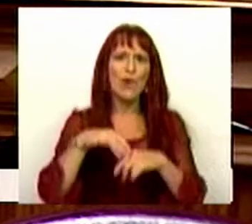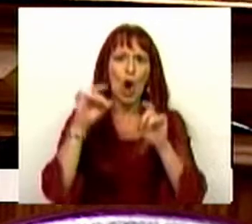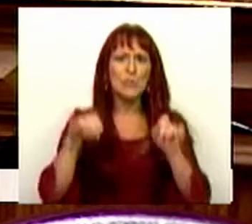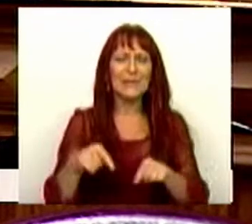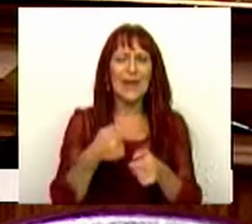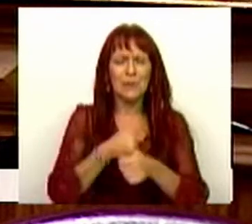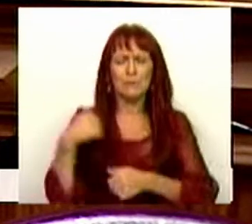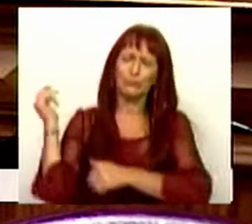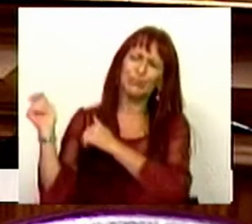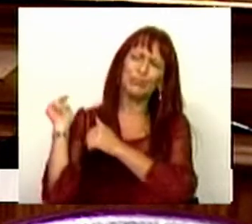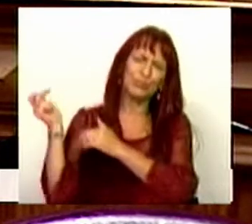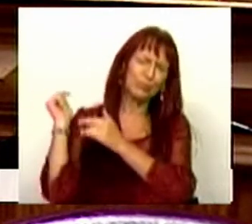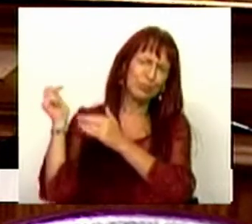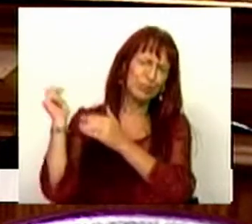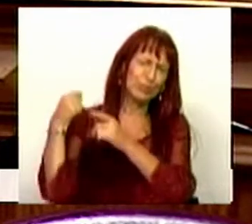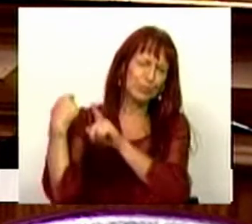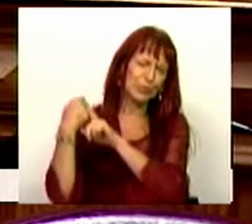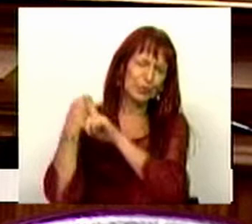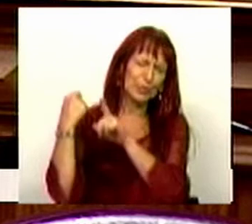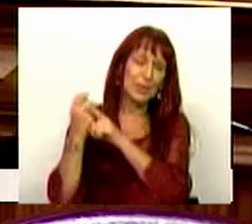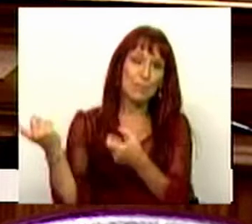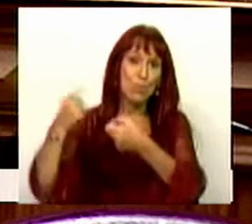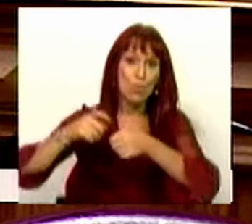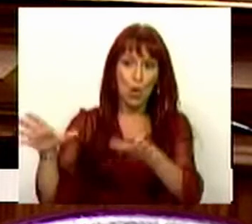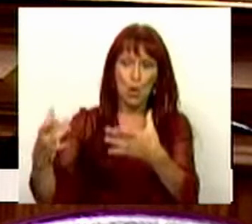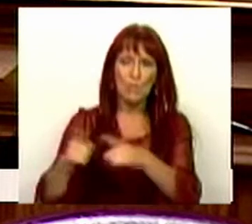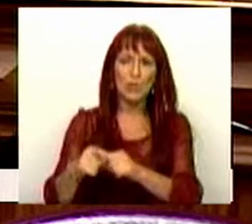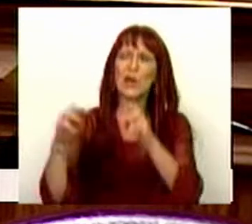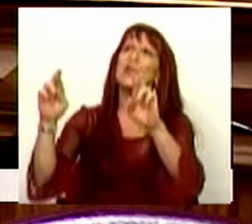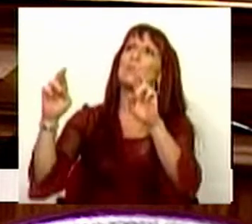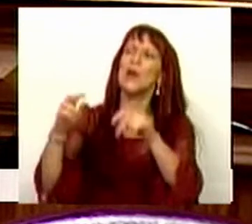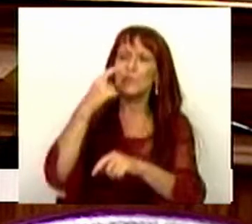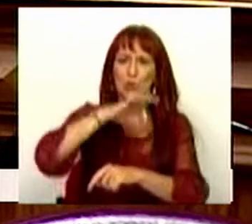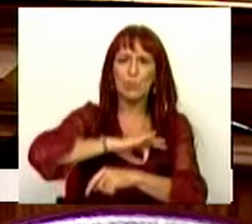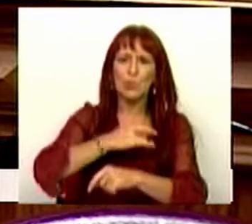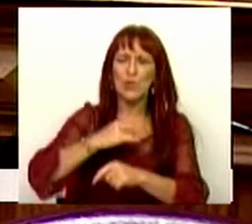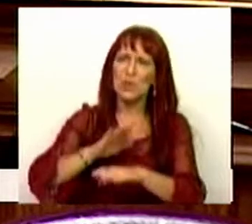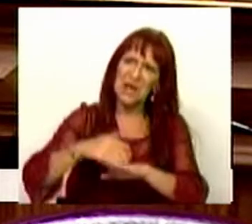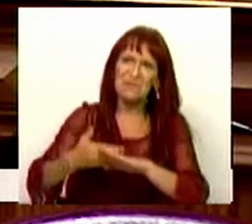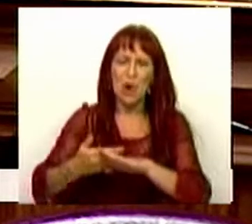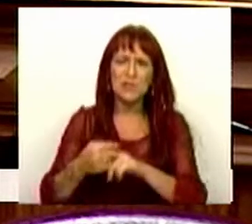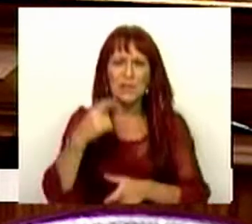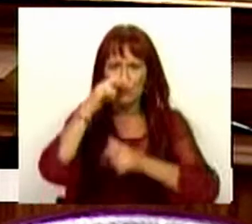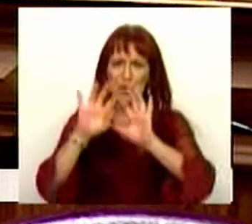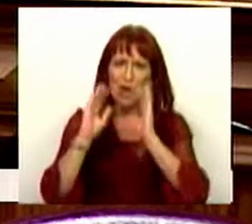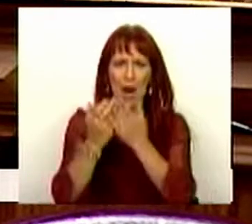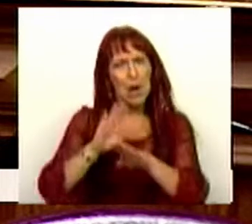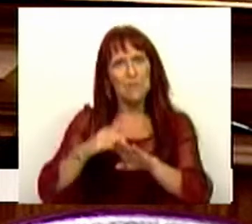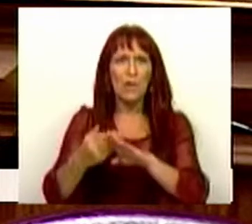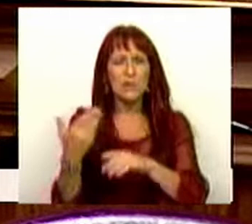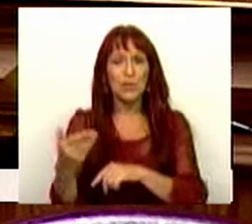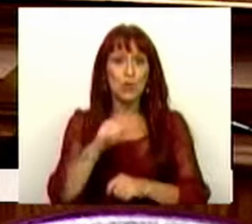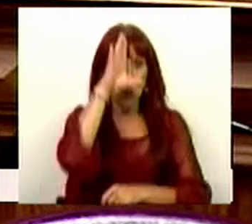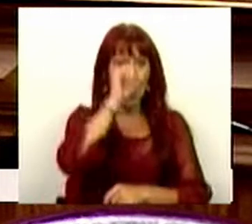Guarda arrasta-se por décadas. A adesão comunitária reforçou a esperança dos profissionais de saúde e da população em geral.